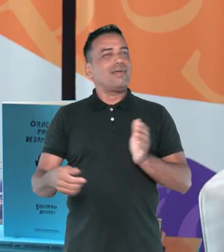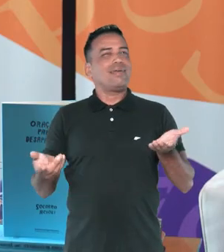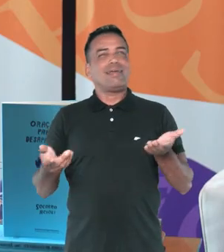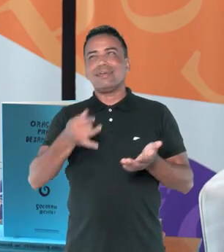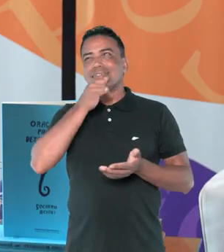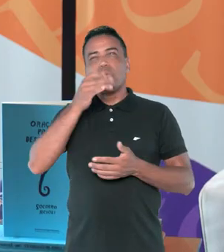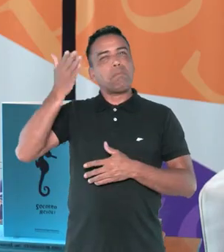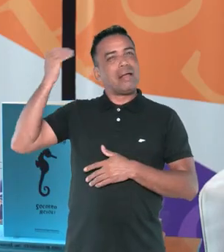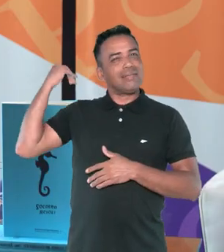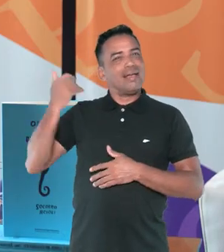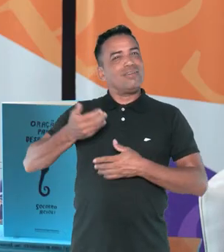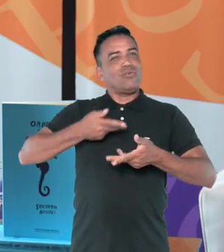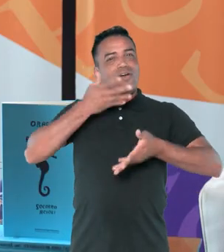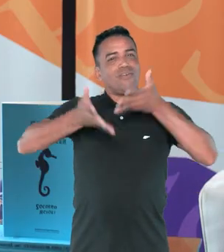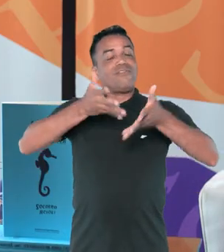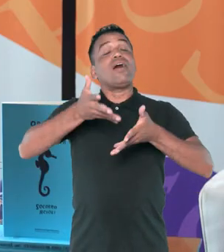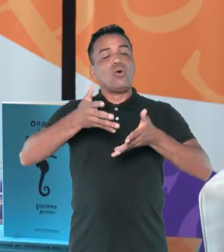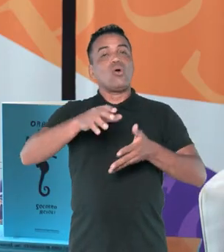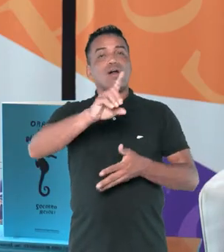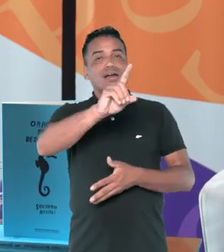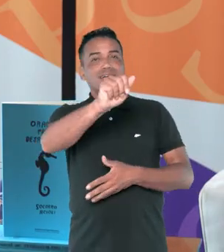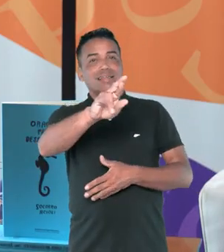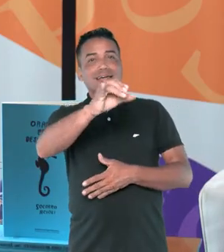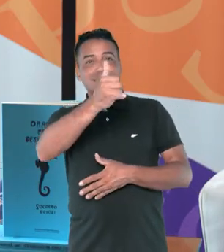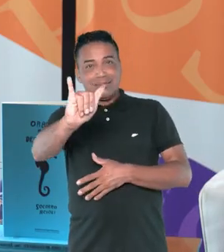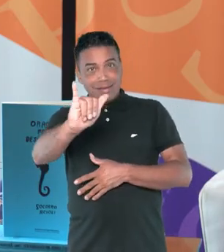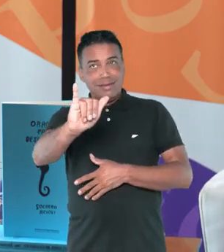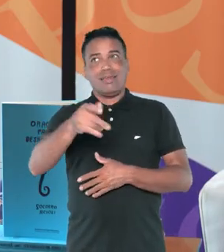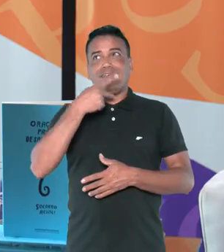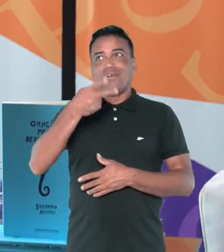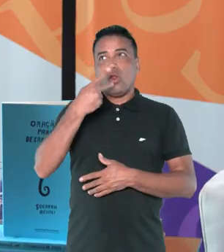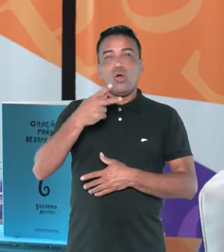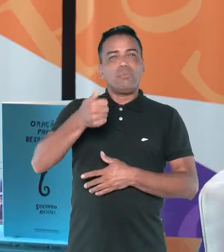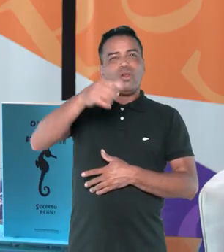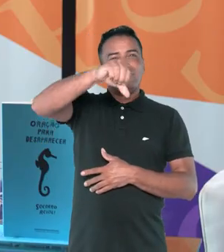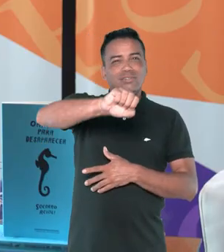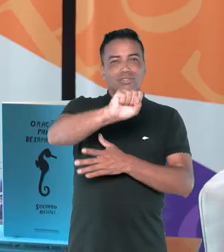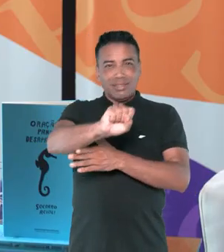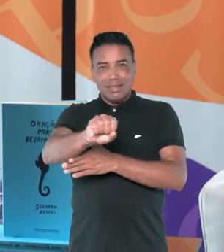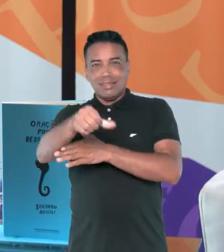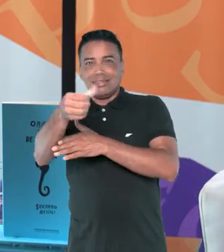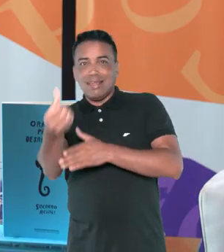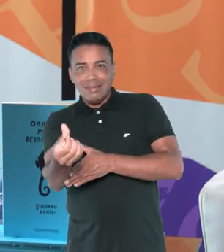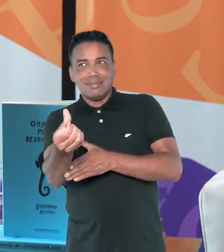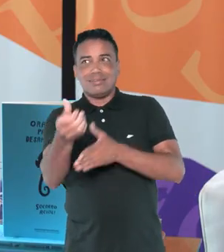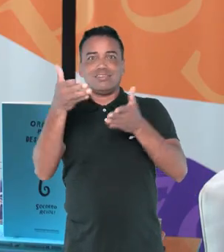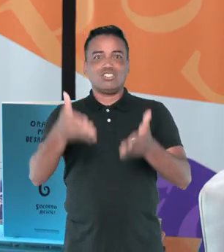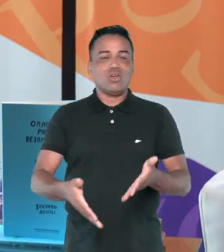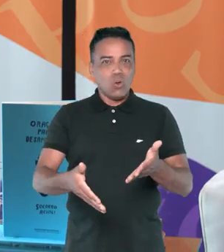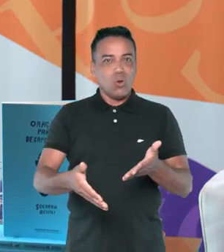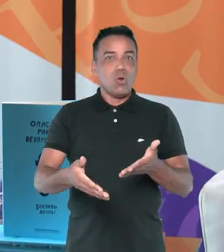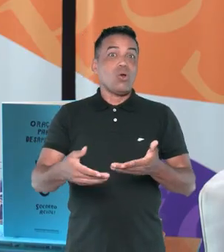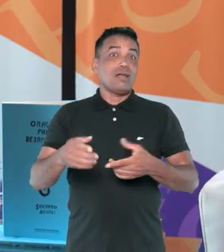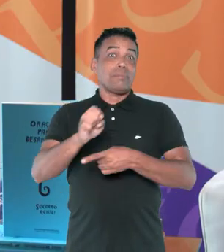disse uma vez o Darcy Ribeiro, em 1986, quando ele chegou no Cabaré